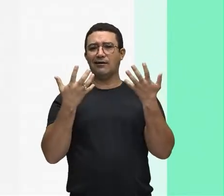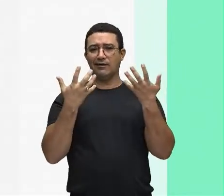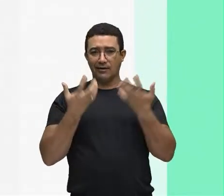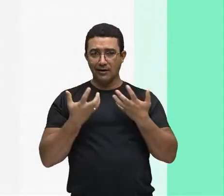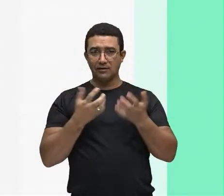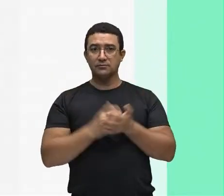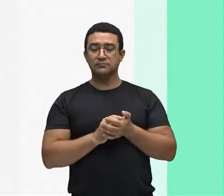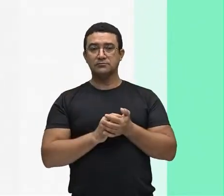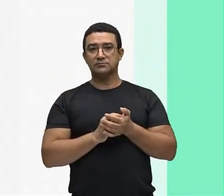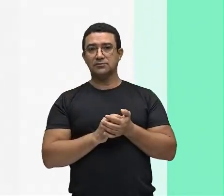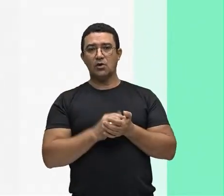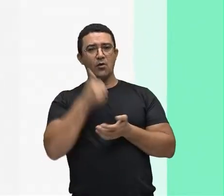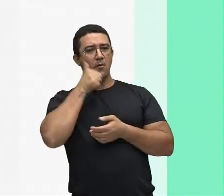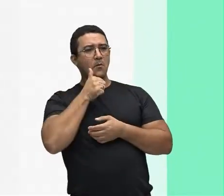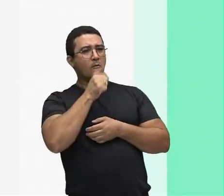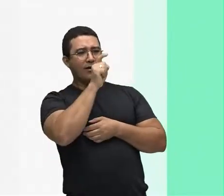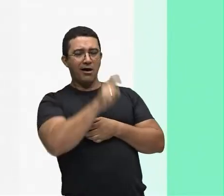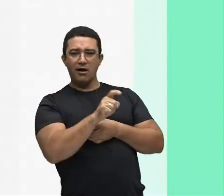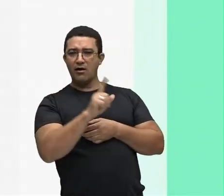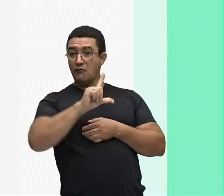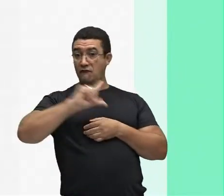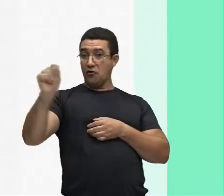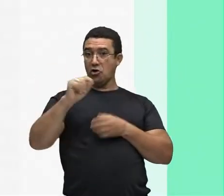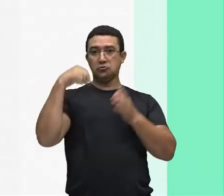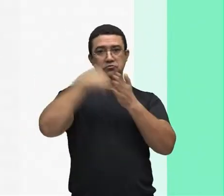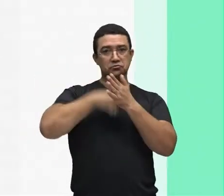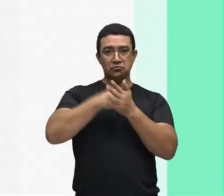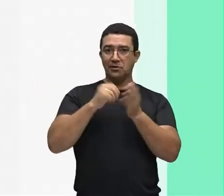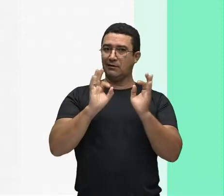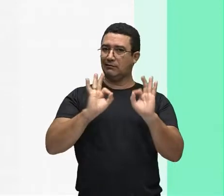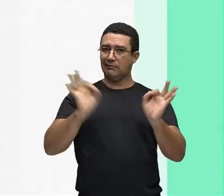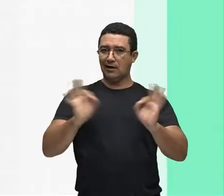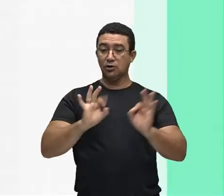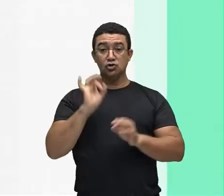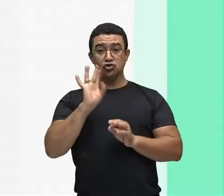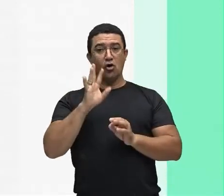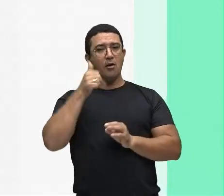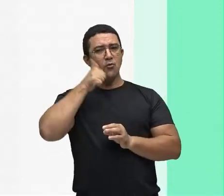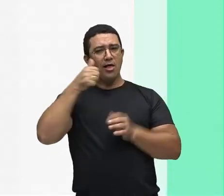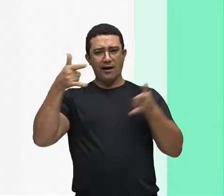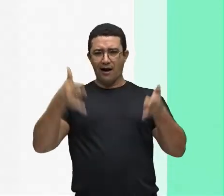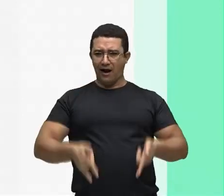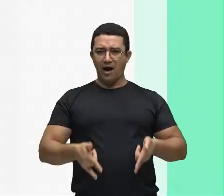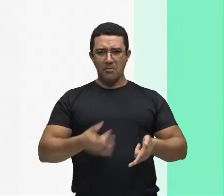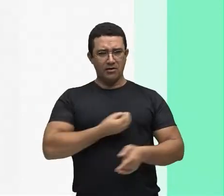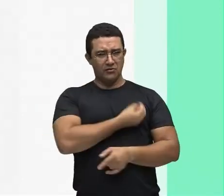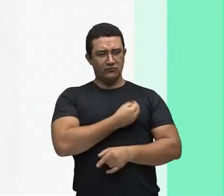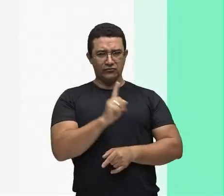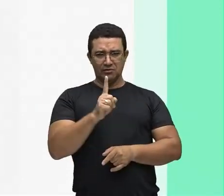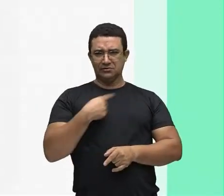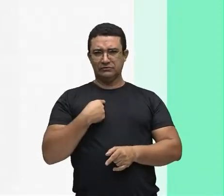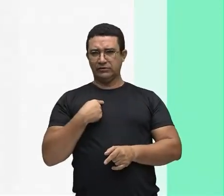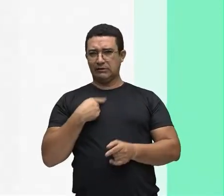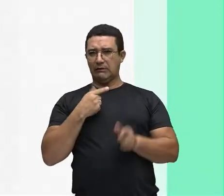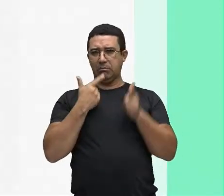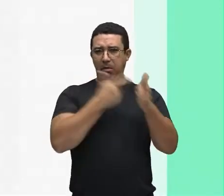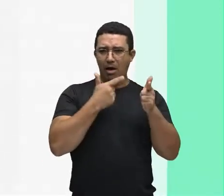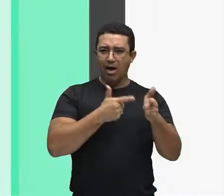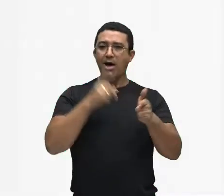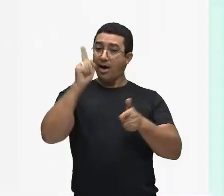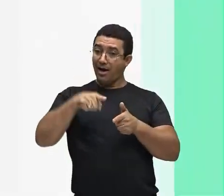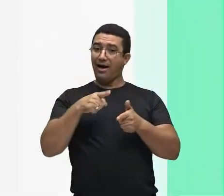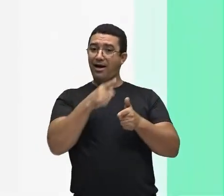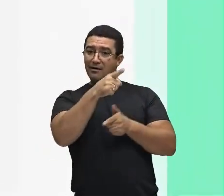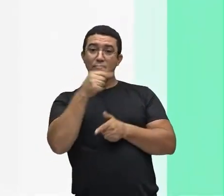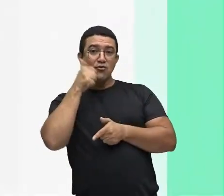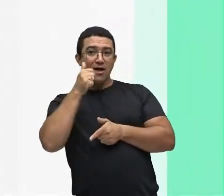Sexo frágil, não foge à luta, e nem só de cama vive a mulher. Por isso não provoque, é cor-de-rosa choque,